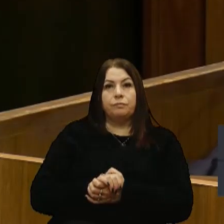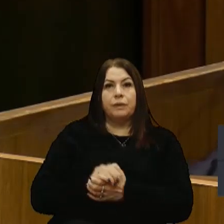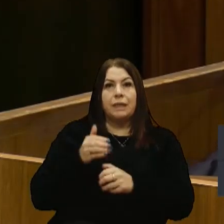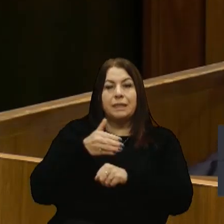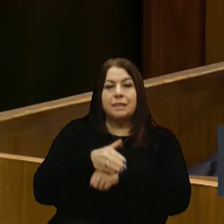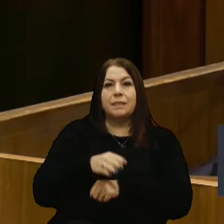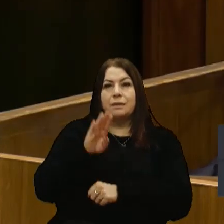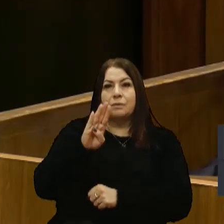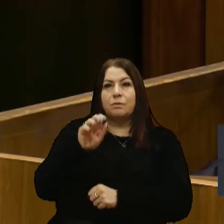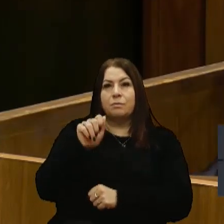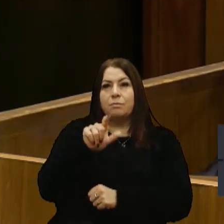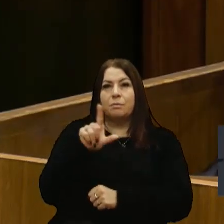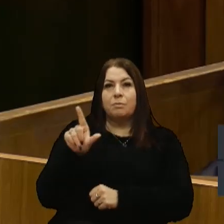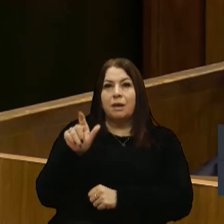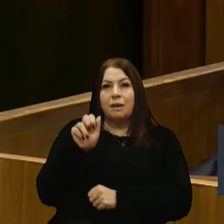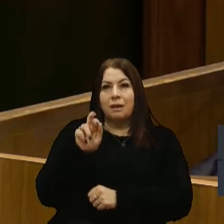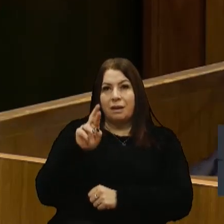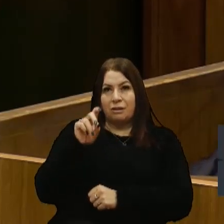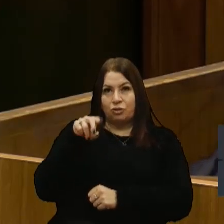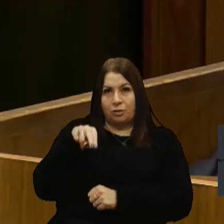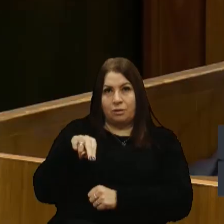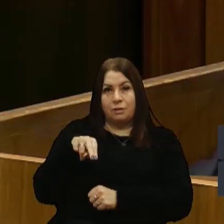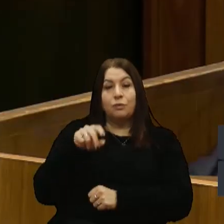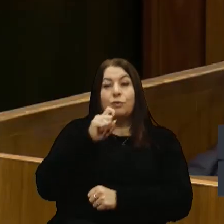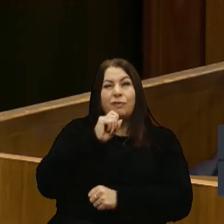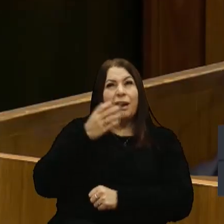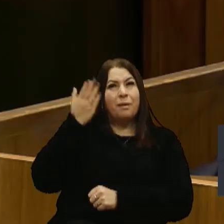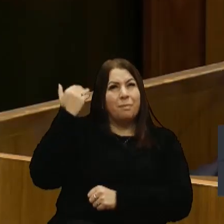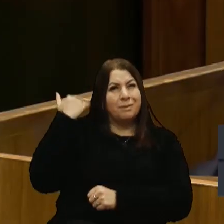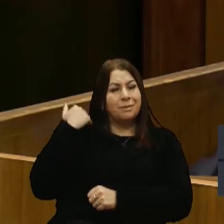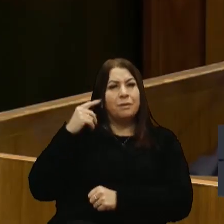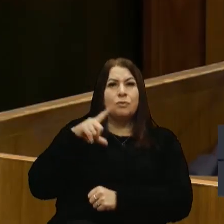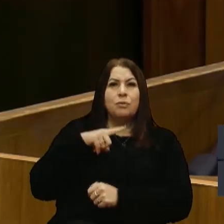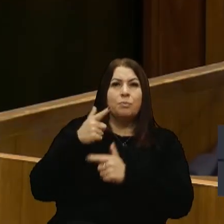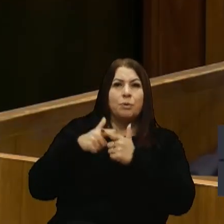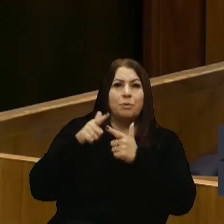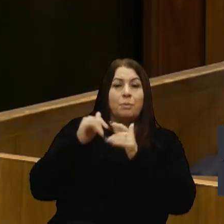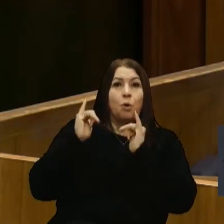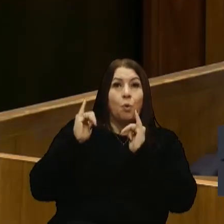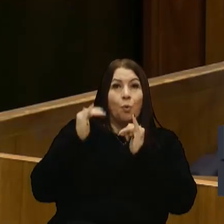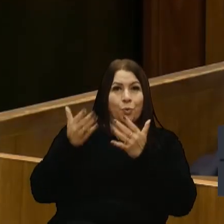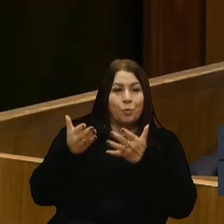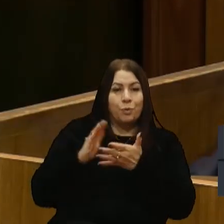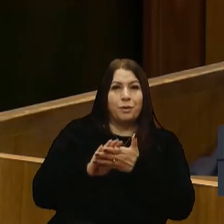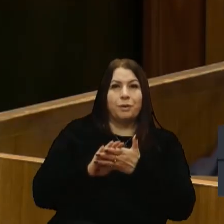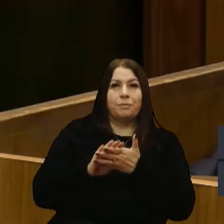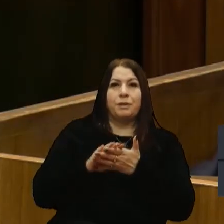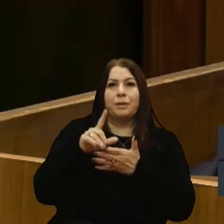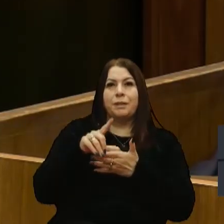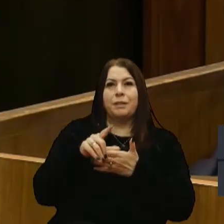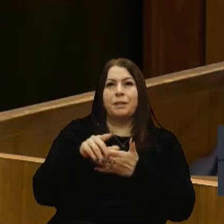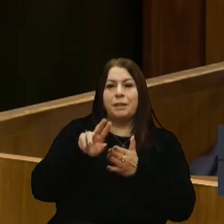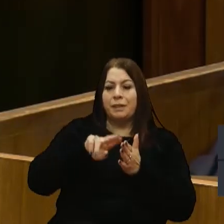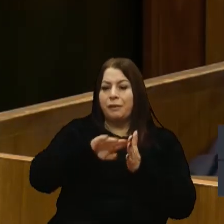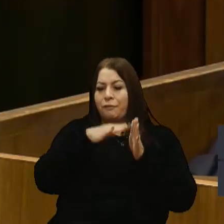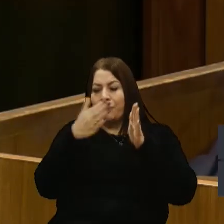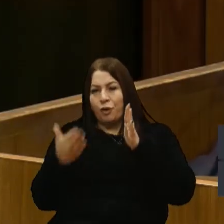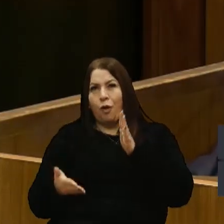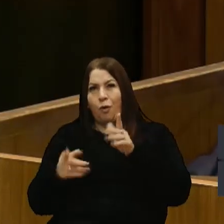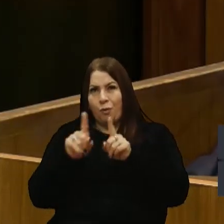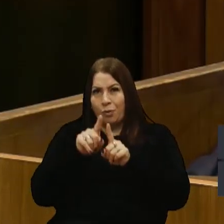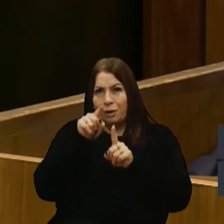Acesso ao Balardim. Bom, acesso ao Balardim, no inverno passado, nós tivemos problema com ônibus lá, que que tombou, enfim,